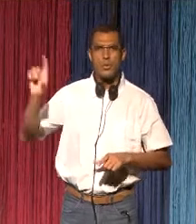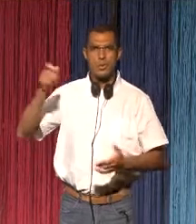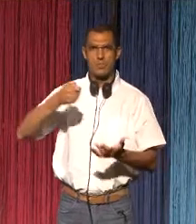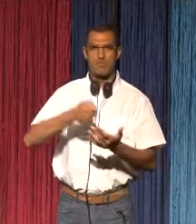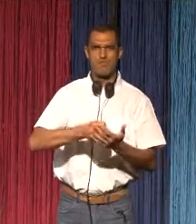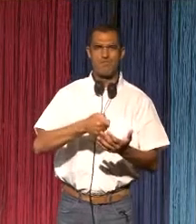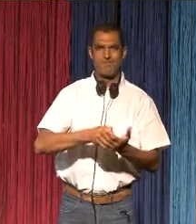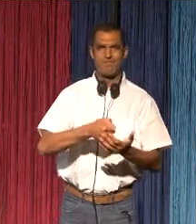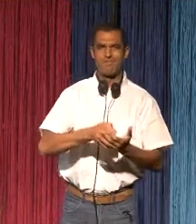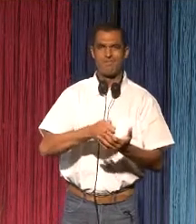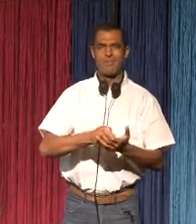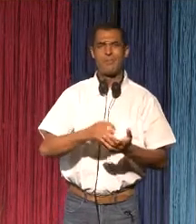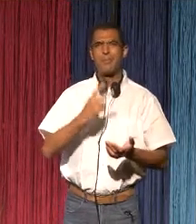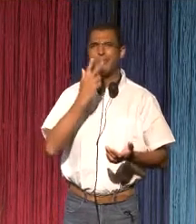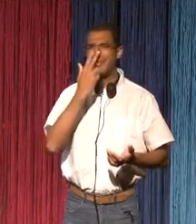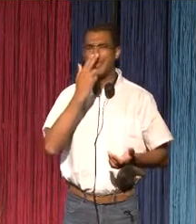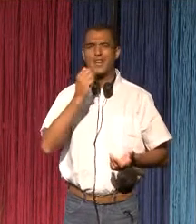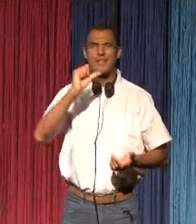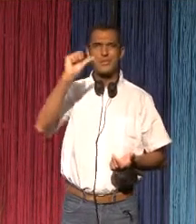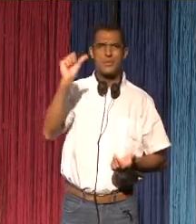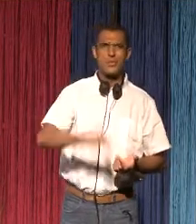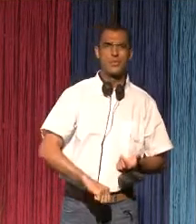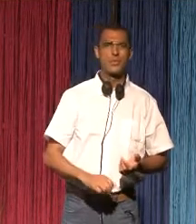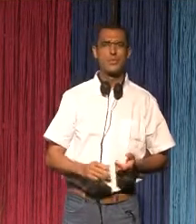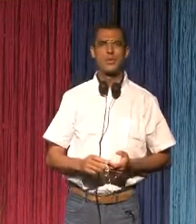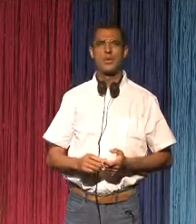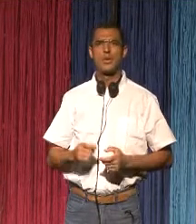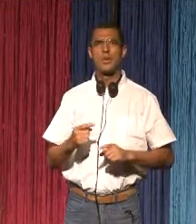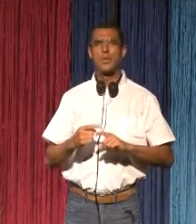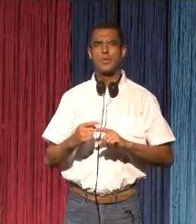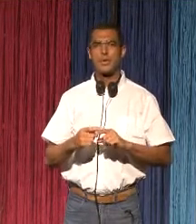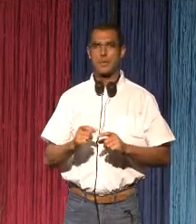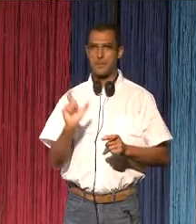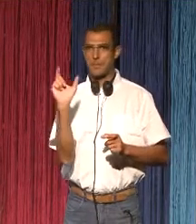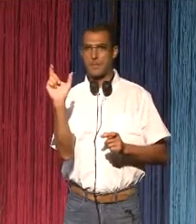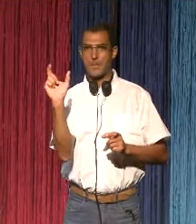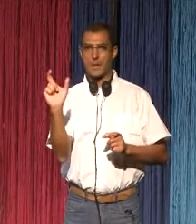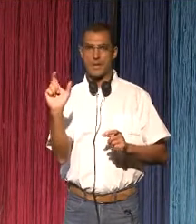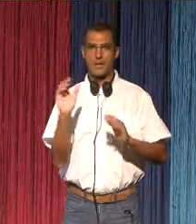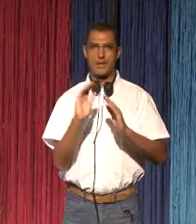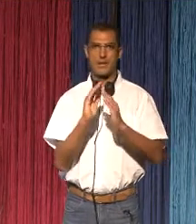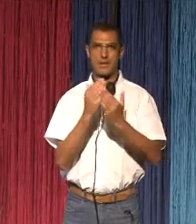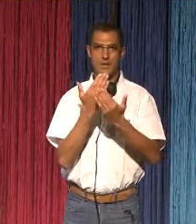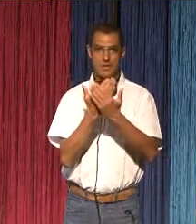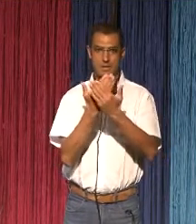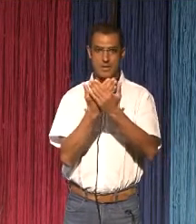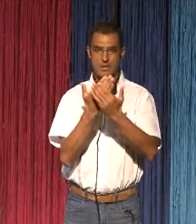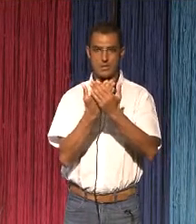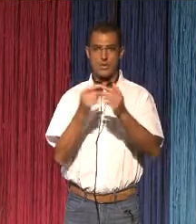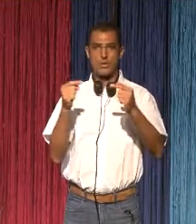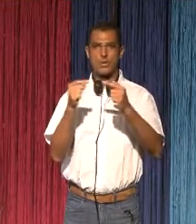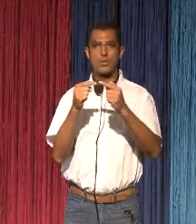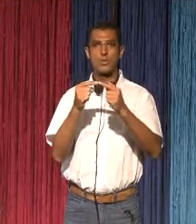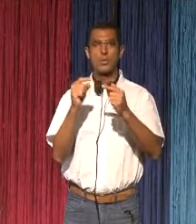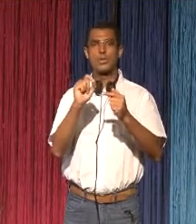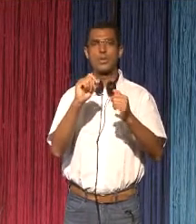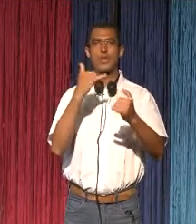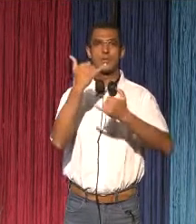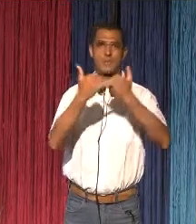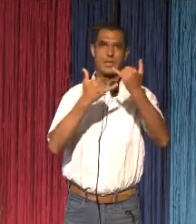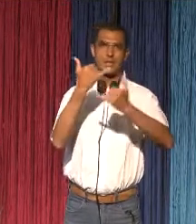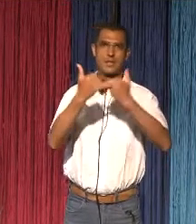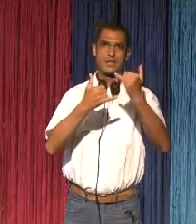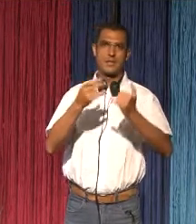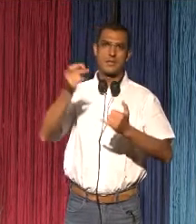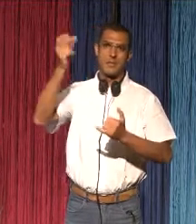Quer dizer, a gente esquece que a origem da palavra escola, inclusive, é jogo, é brincadeira. Na escola de Platão, na